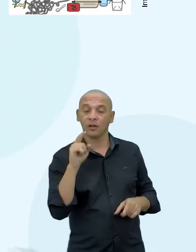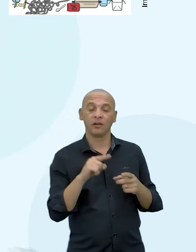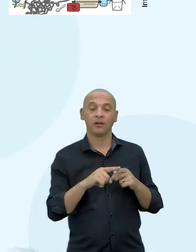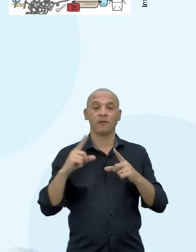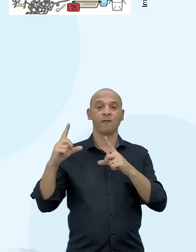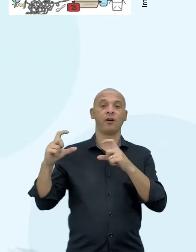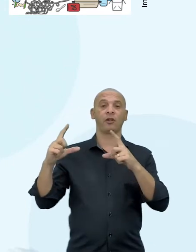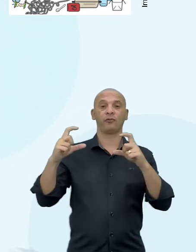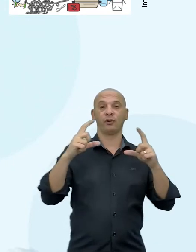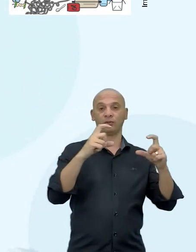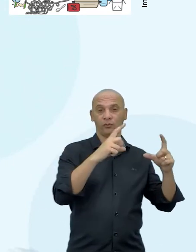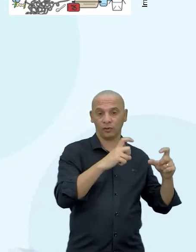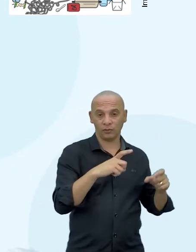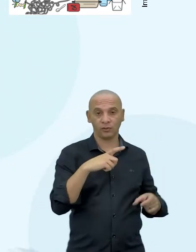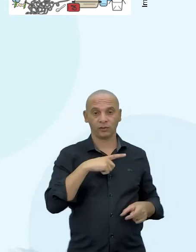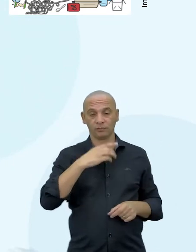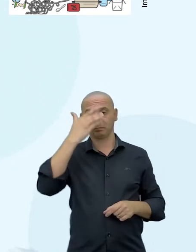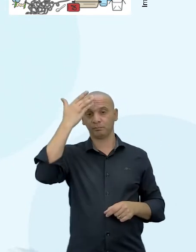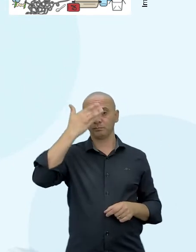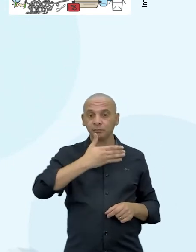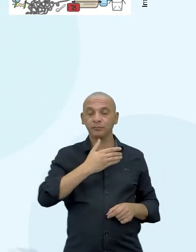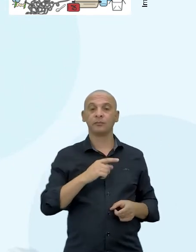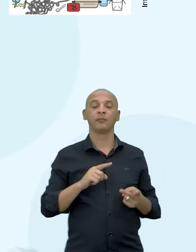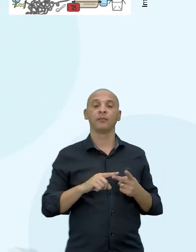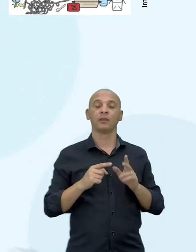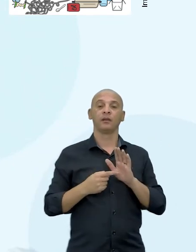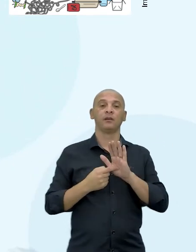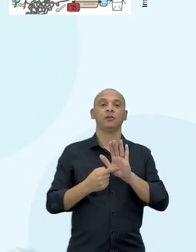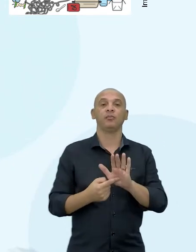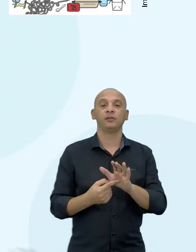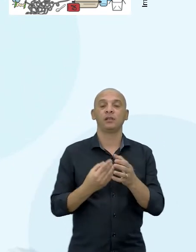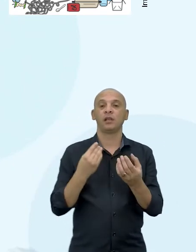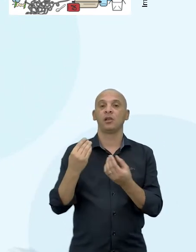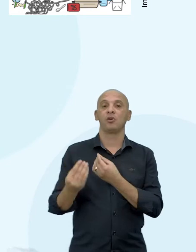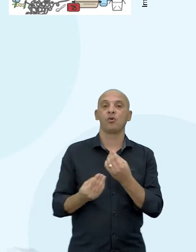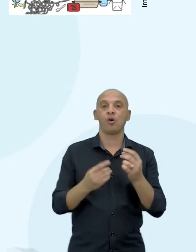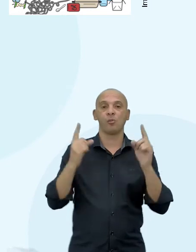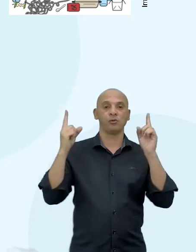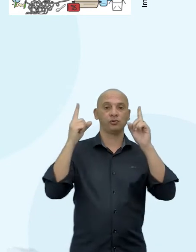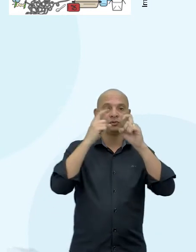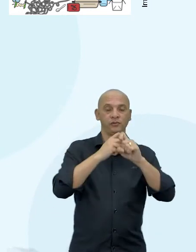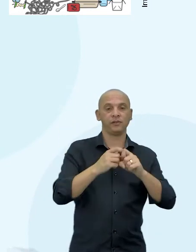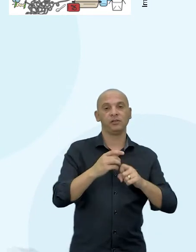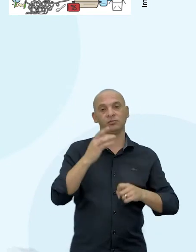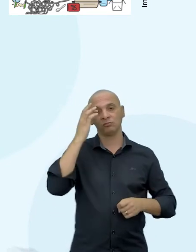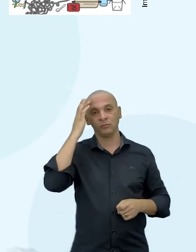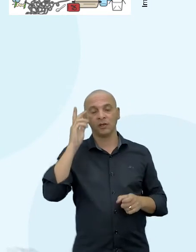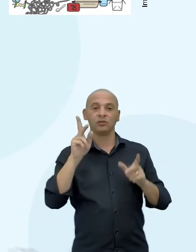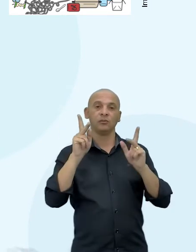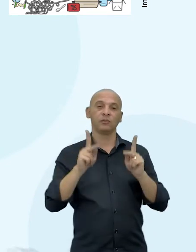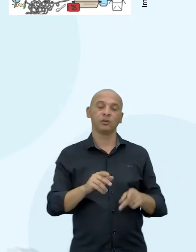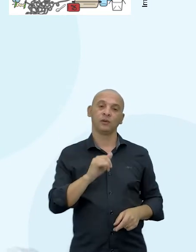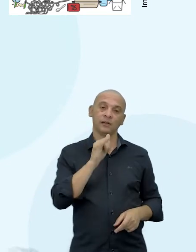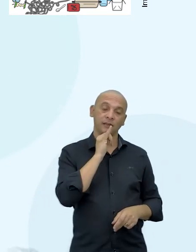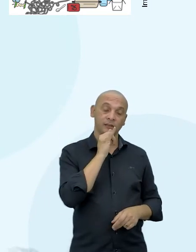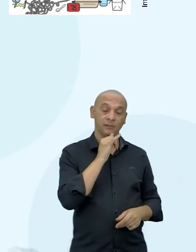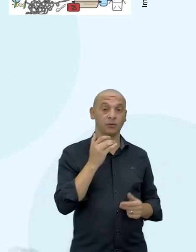Então, você tem que depois expor os fatos mais significativos, mostrar as imagens, as fotos, né, o que você fez para